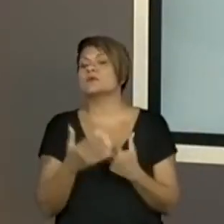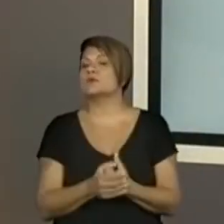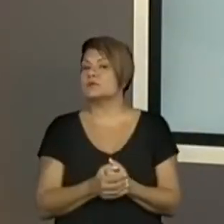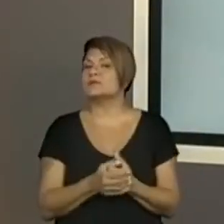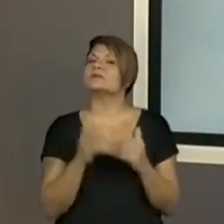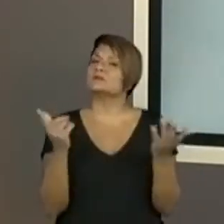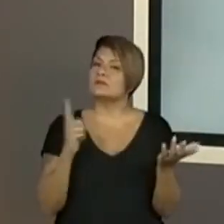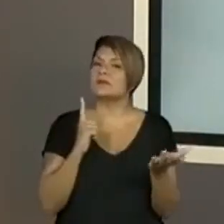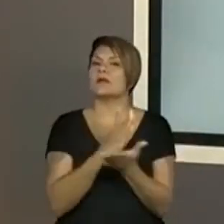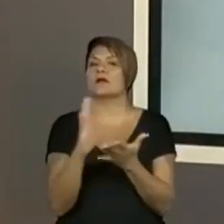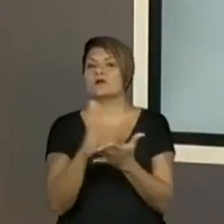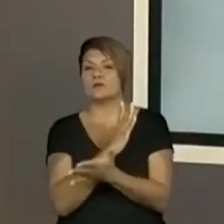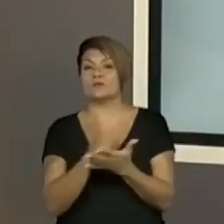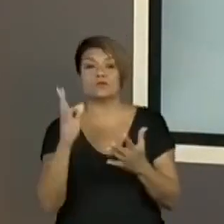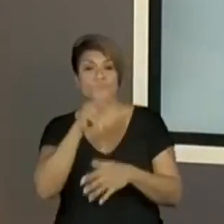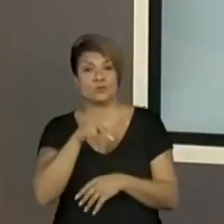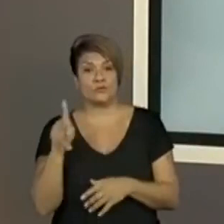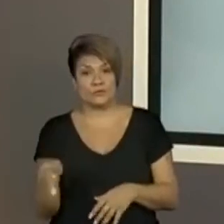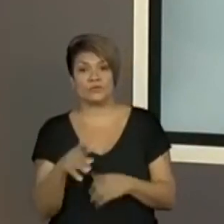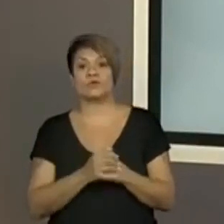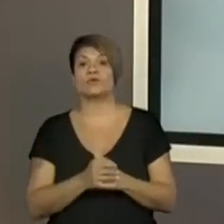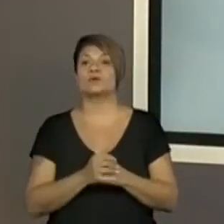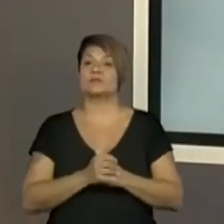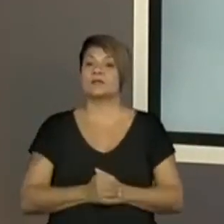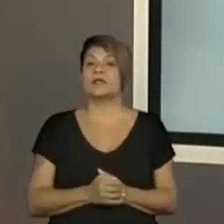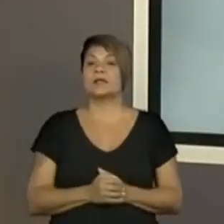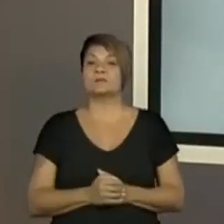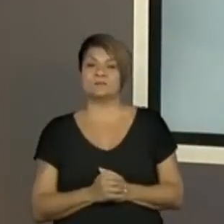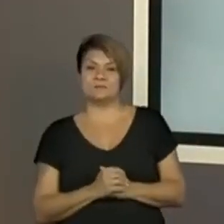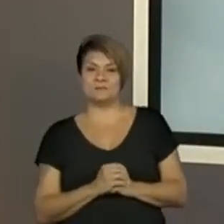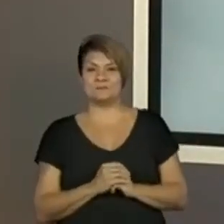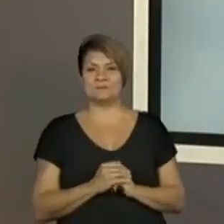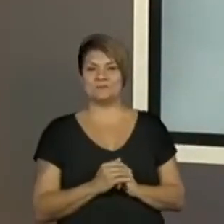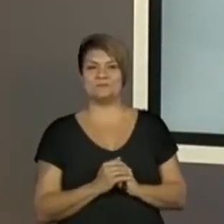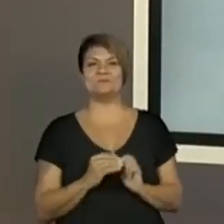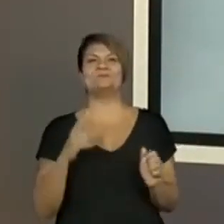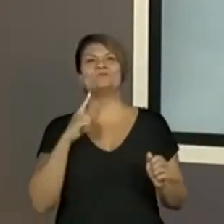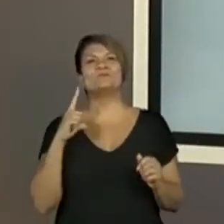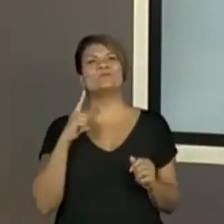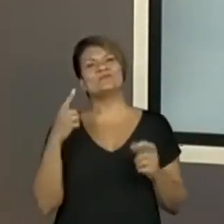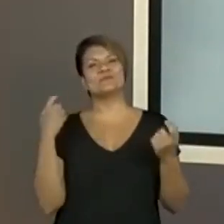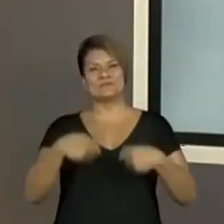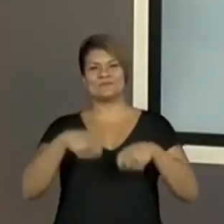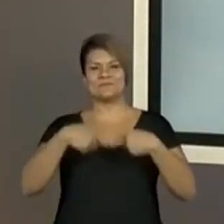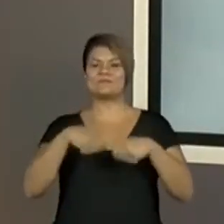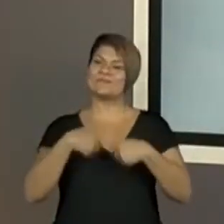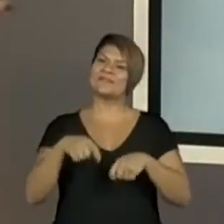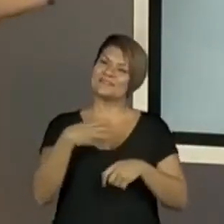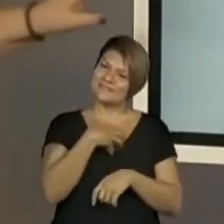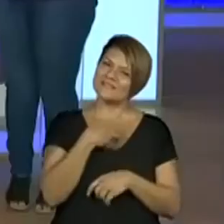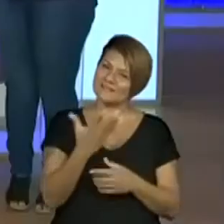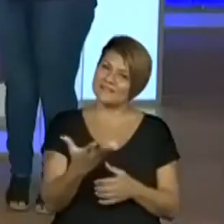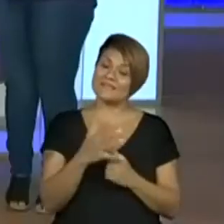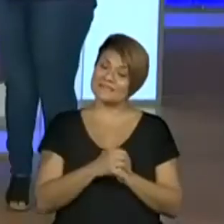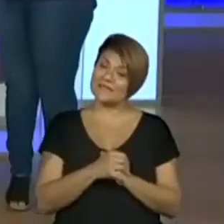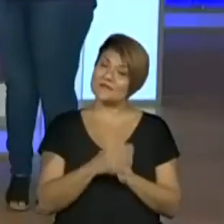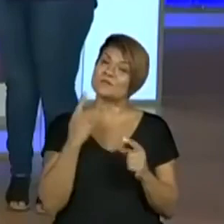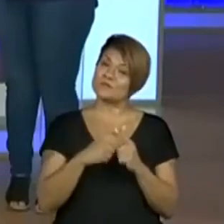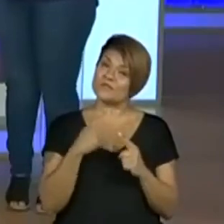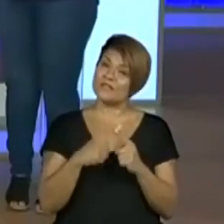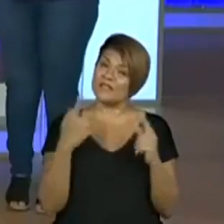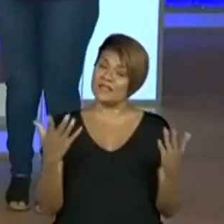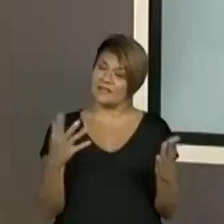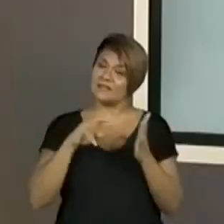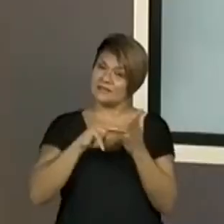pelos professores, outras a gente vai trazer o quê? Confirmar se é isso mesmo. É assim que tem que ser. Por quê? Faz sentido